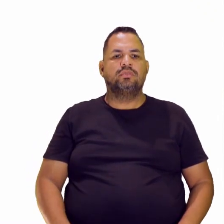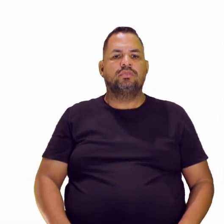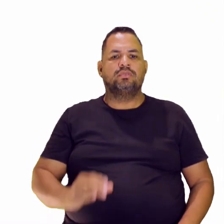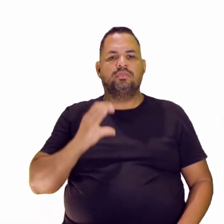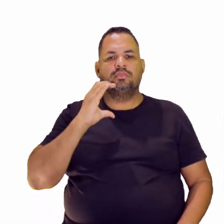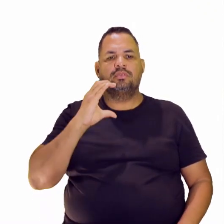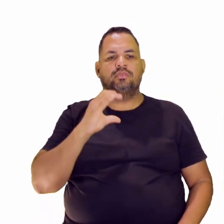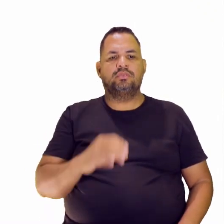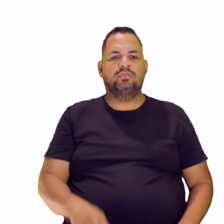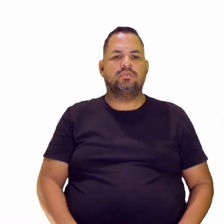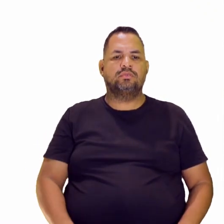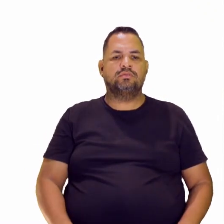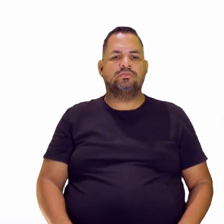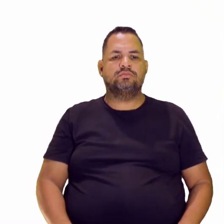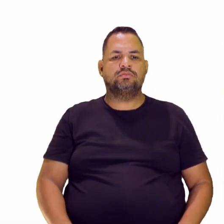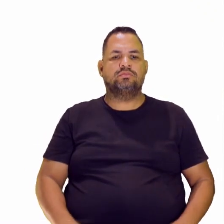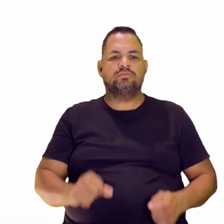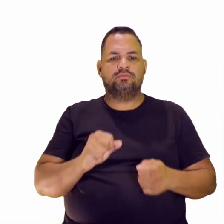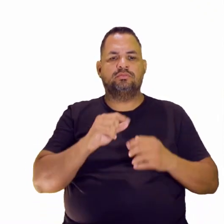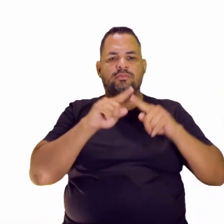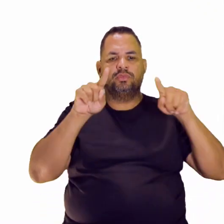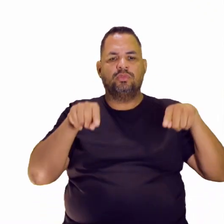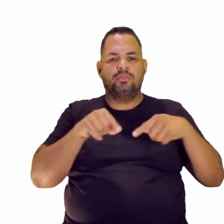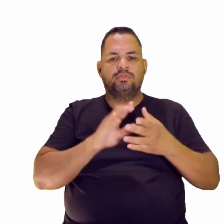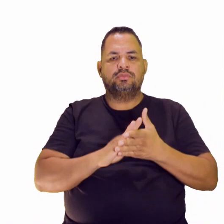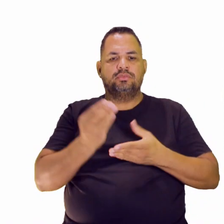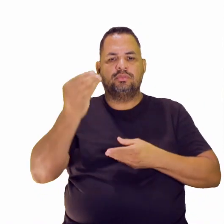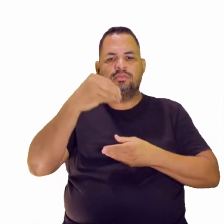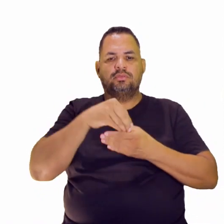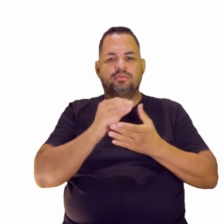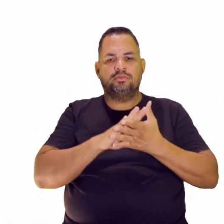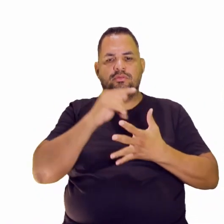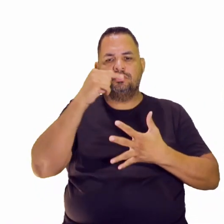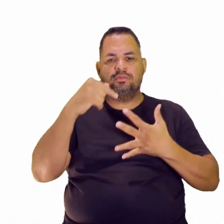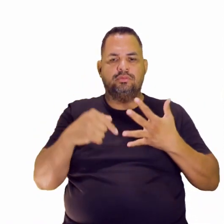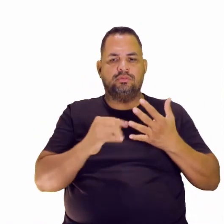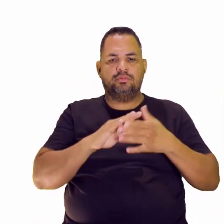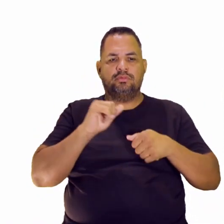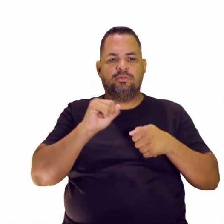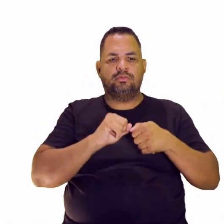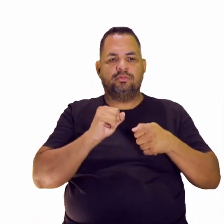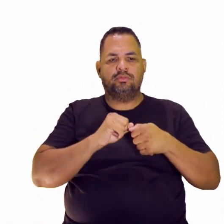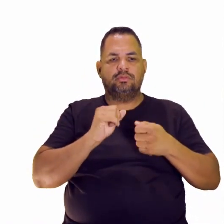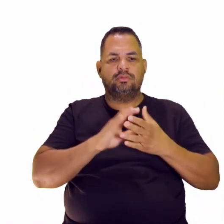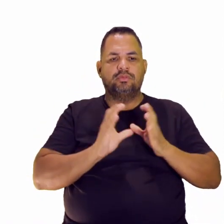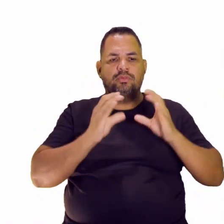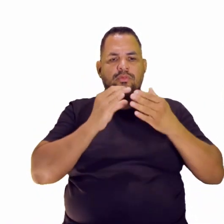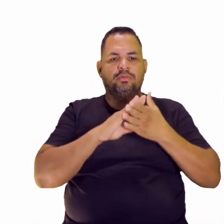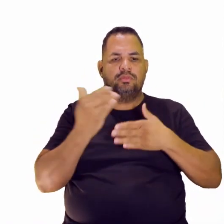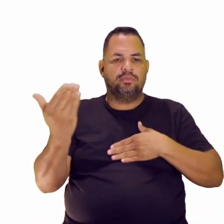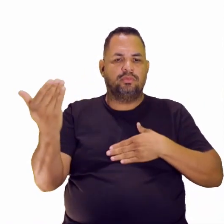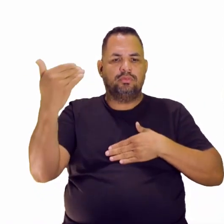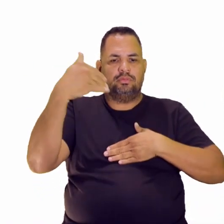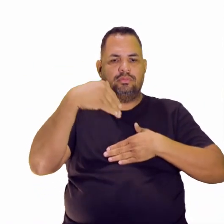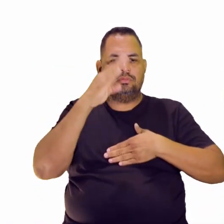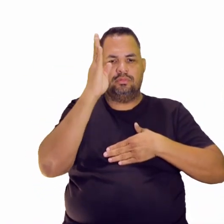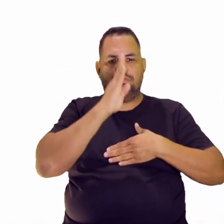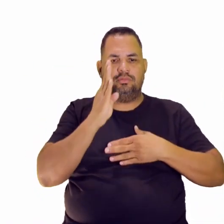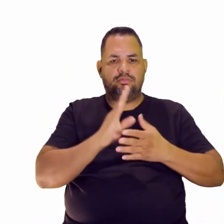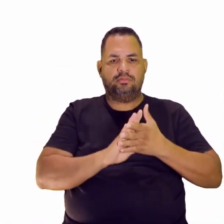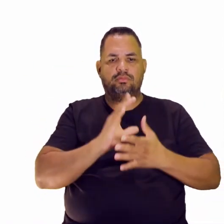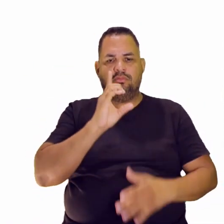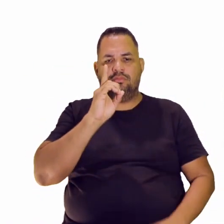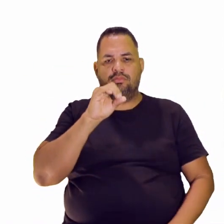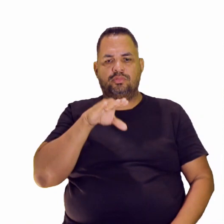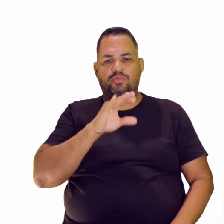nós temos aqui, ó, a sua obra faz parte da coleção de obras produzidas pela caravana trazida ao